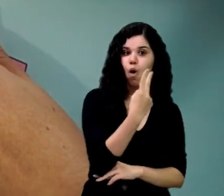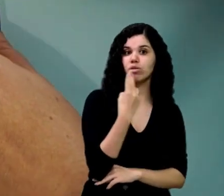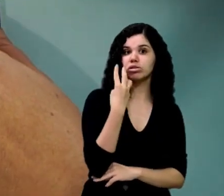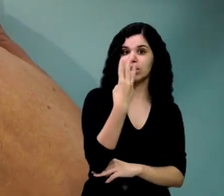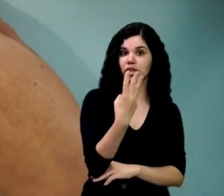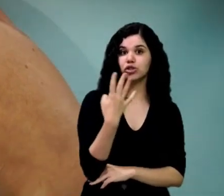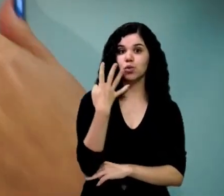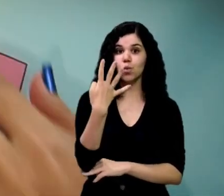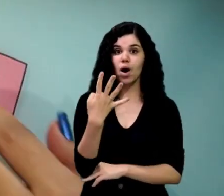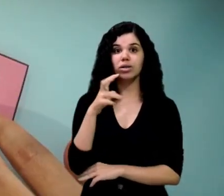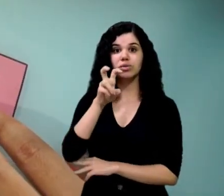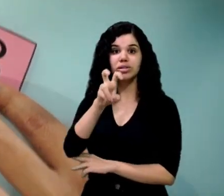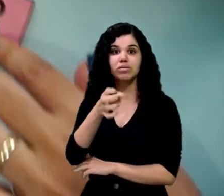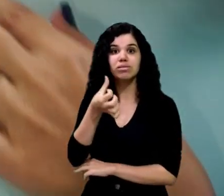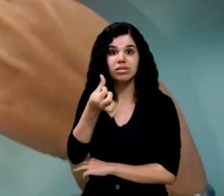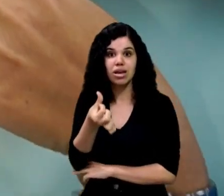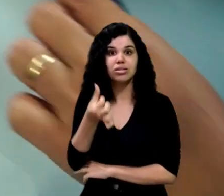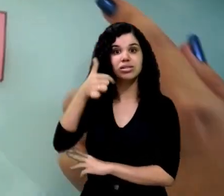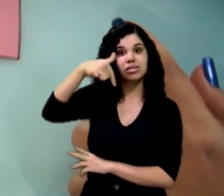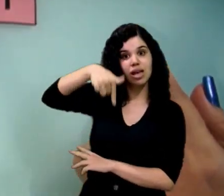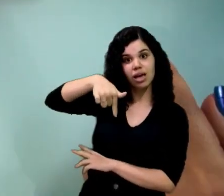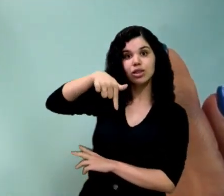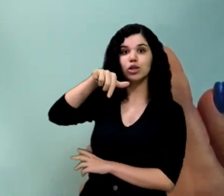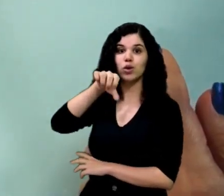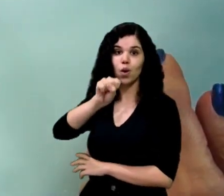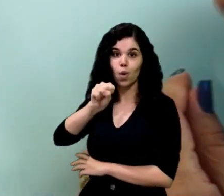4, 5, 6, 7,